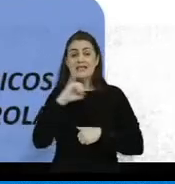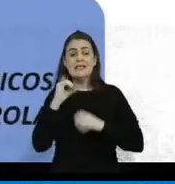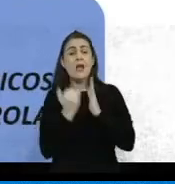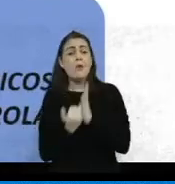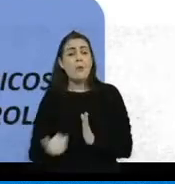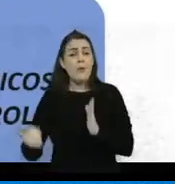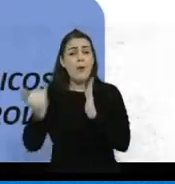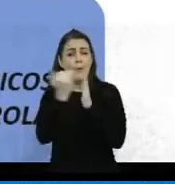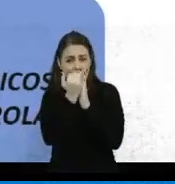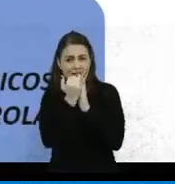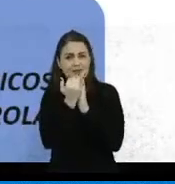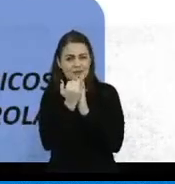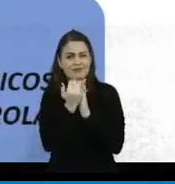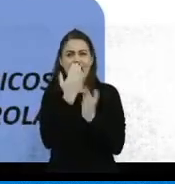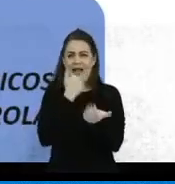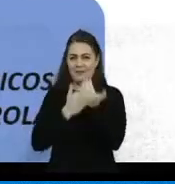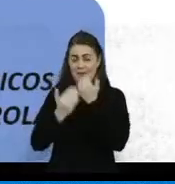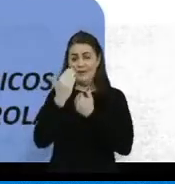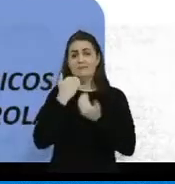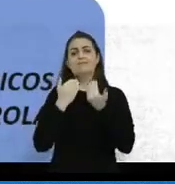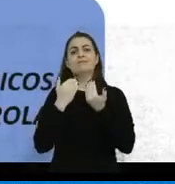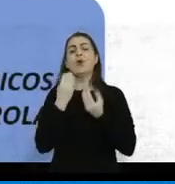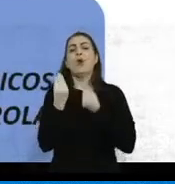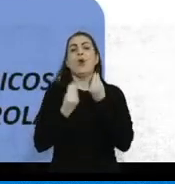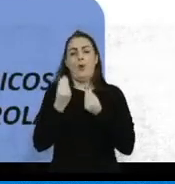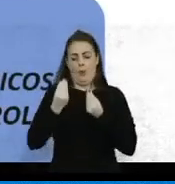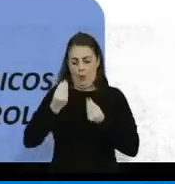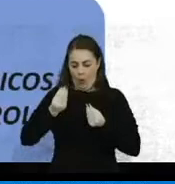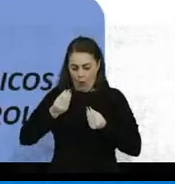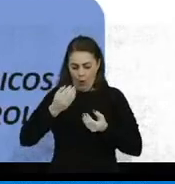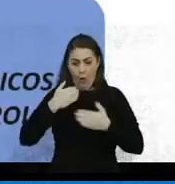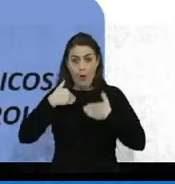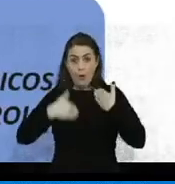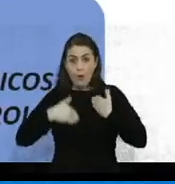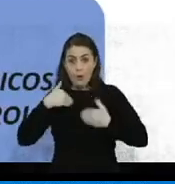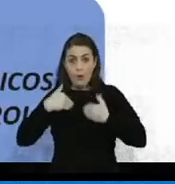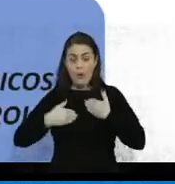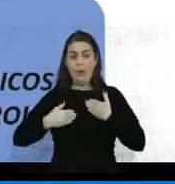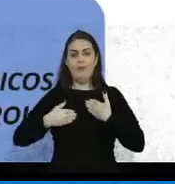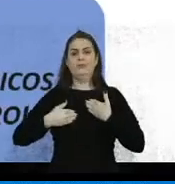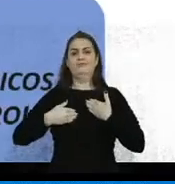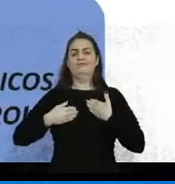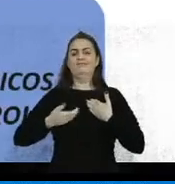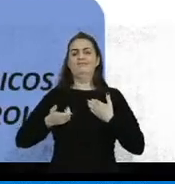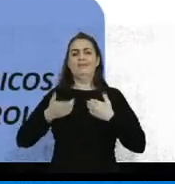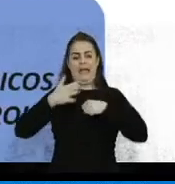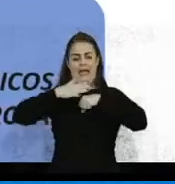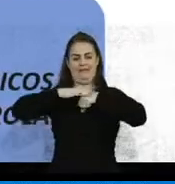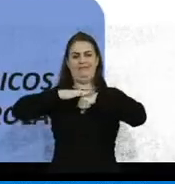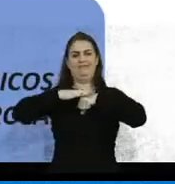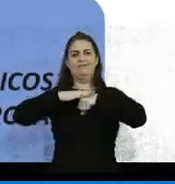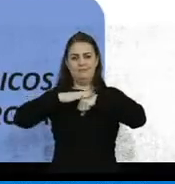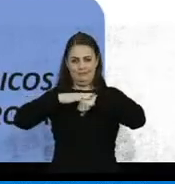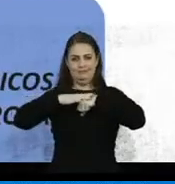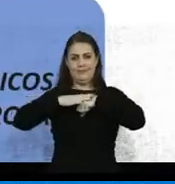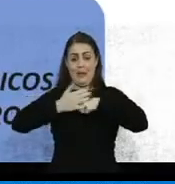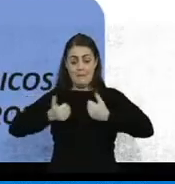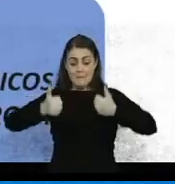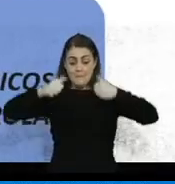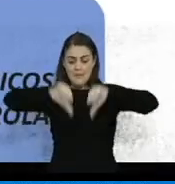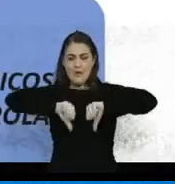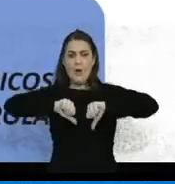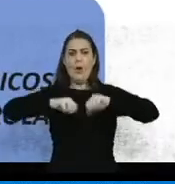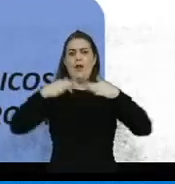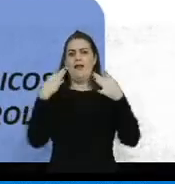próprio organismo. E ao inflamar o seu próprio organismo, você piora a dor que é característica da fibromialgia.